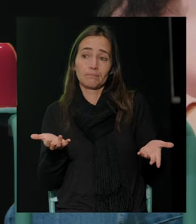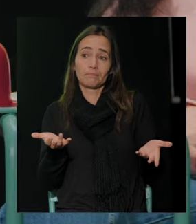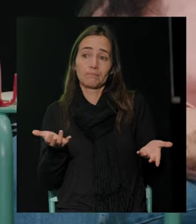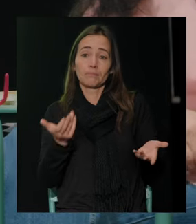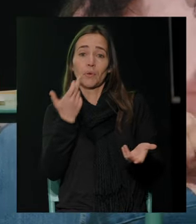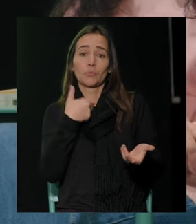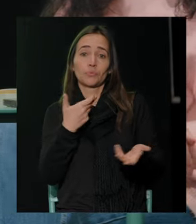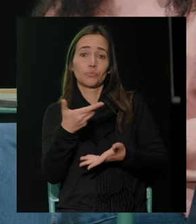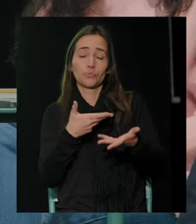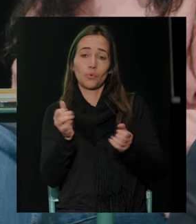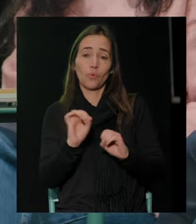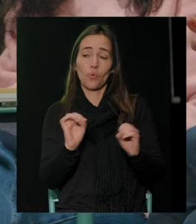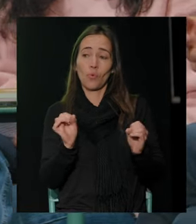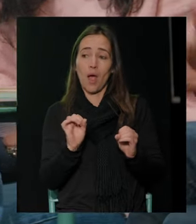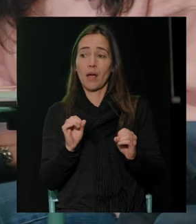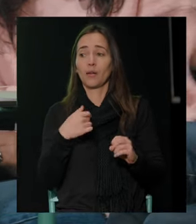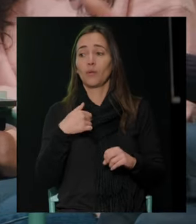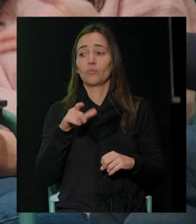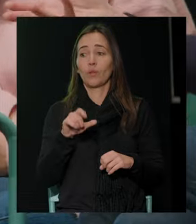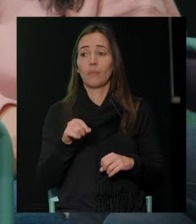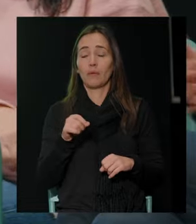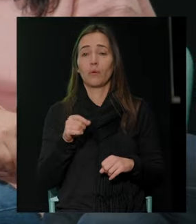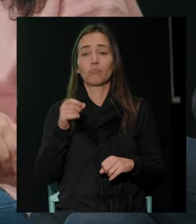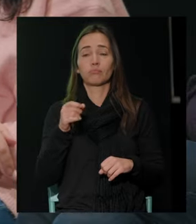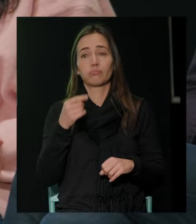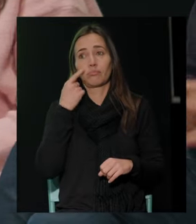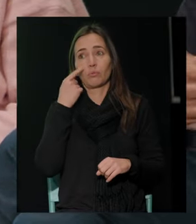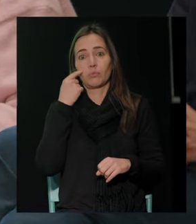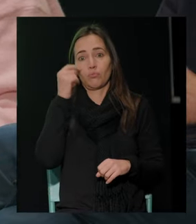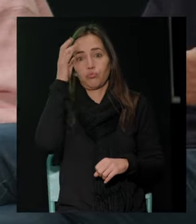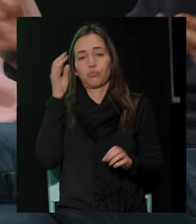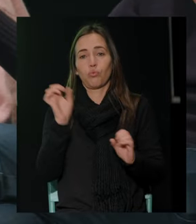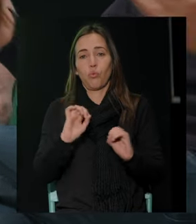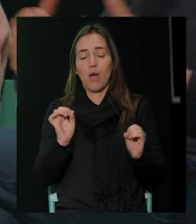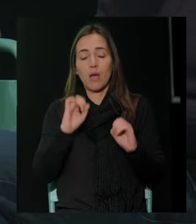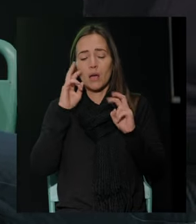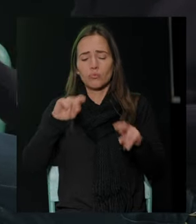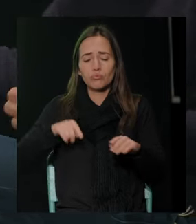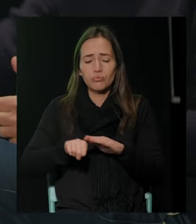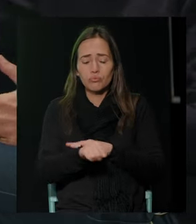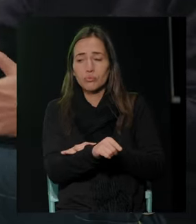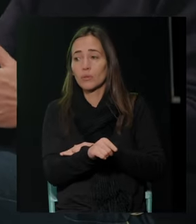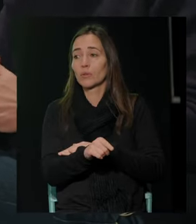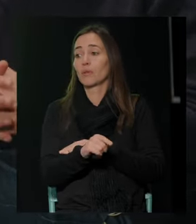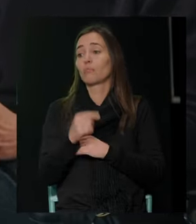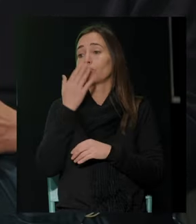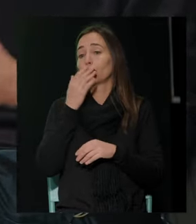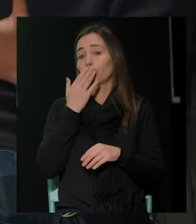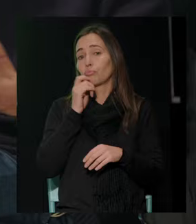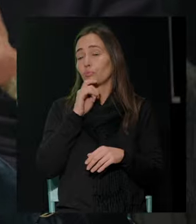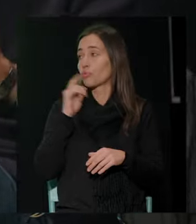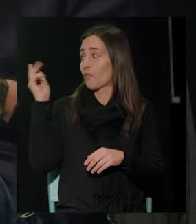tenho bagagem suficiente para explorar os assuntos com a dimensão que provavelmente o Jorge e a Cláudia